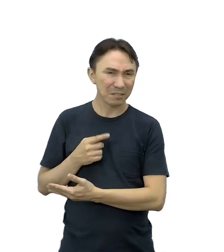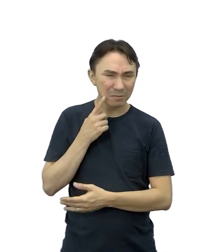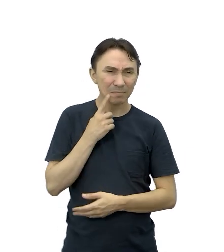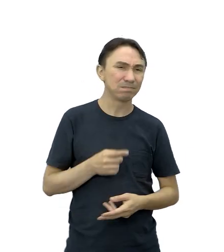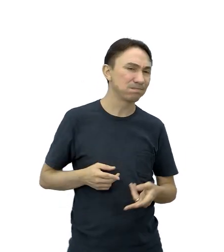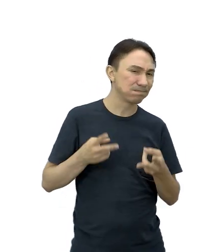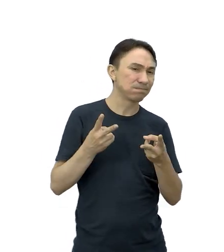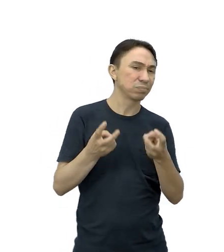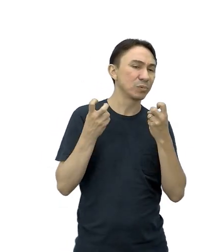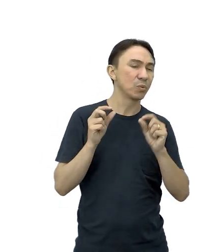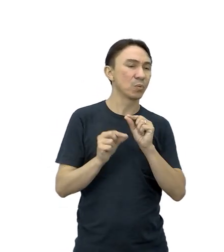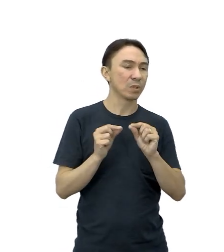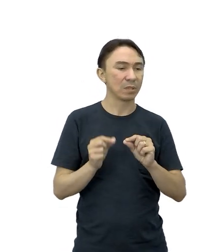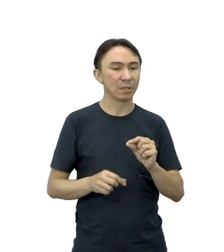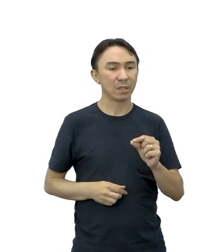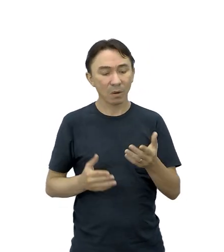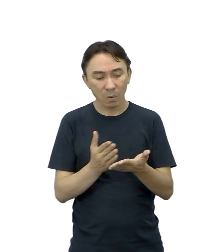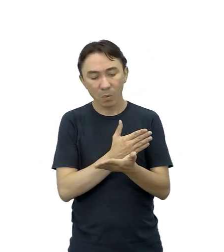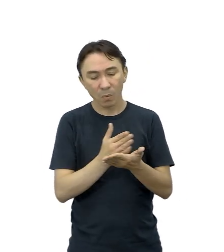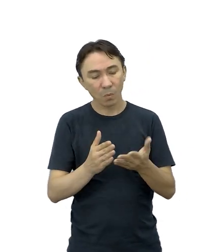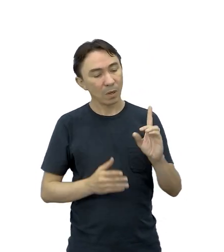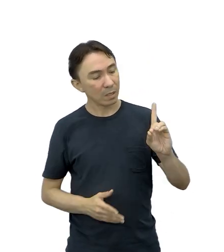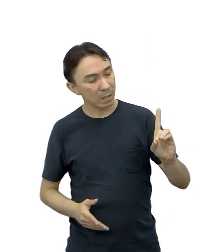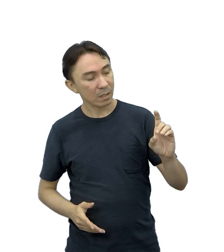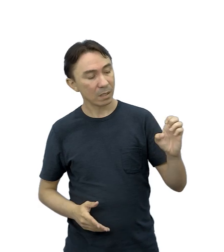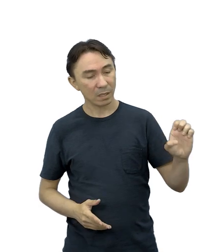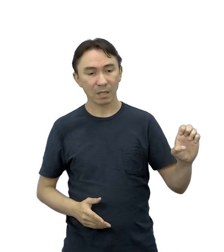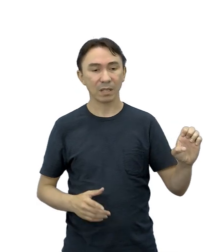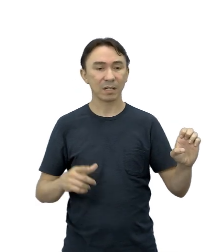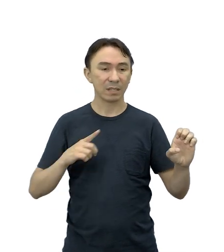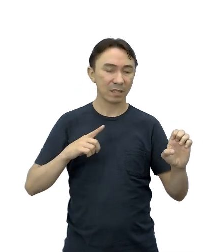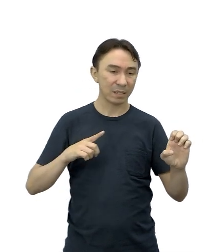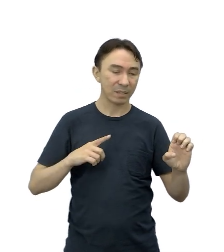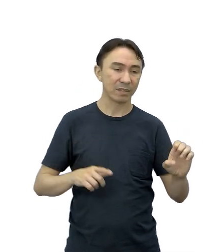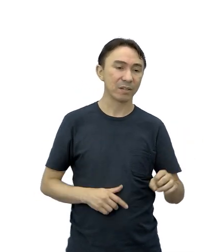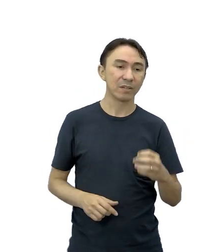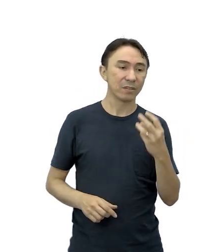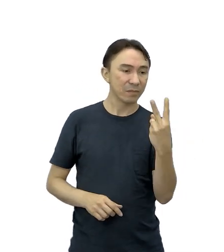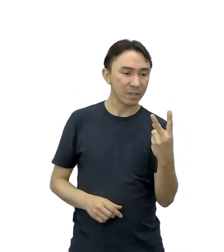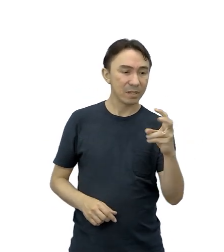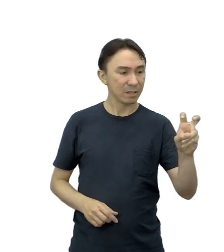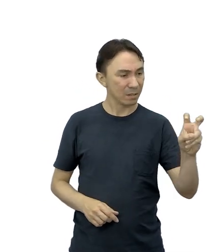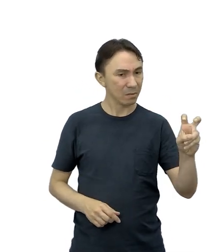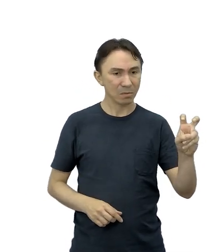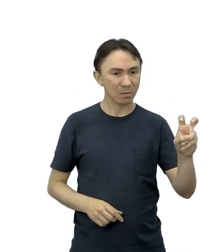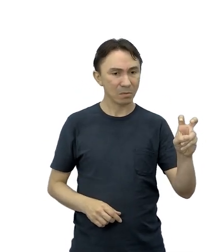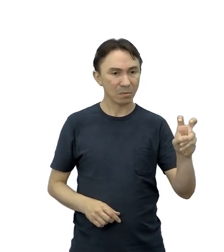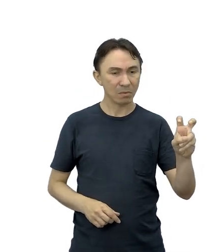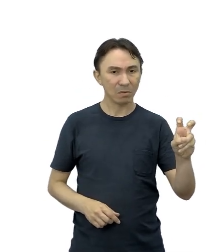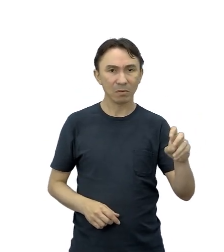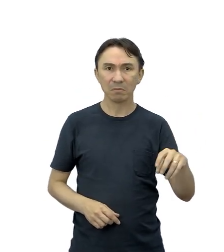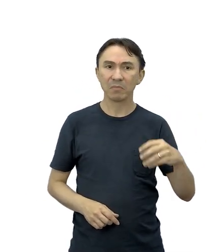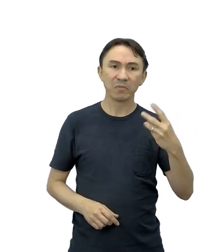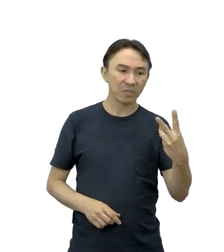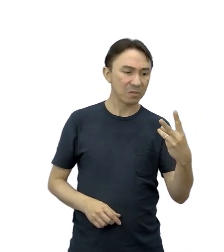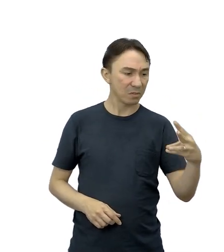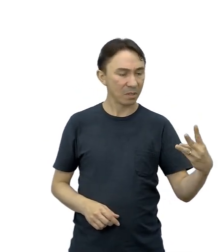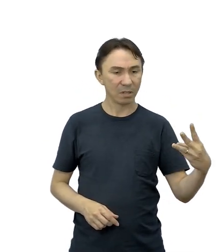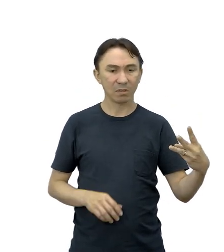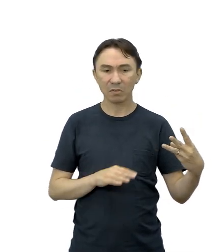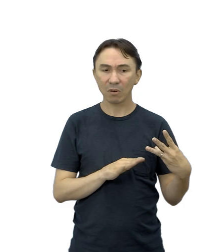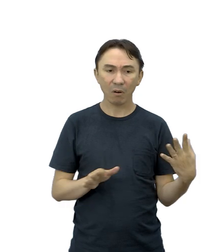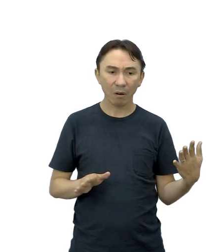que tinham, por exemplo, 25 de 26, 23 de 26. Então, o que eu imagino? Aqui houve um esforço muito grande